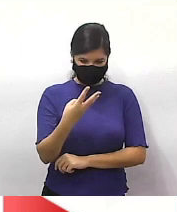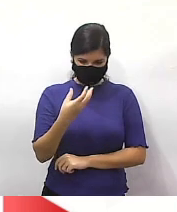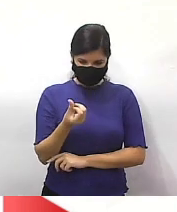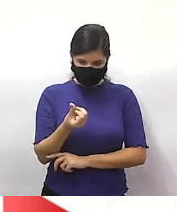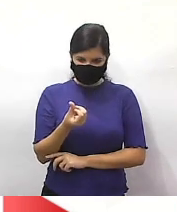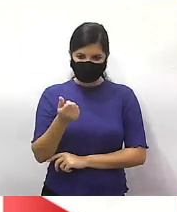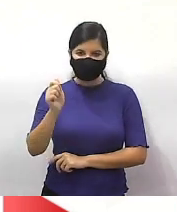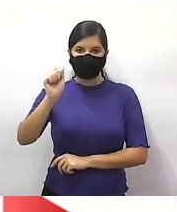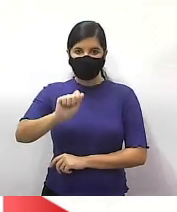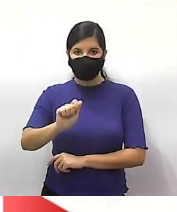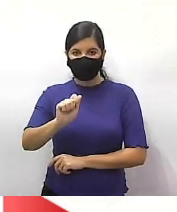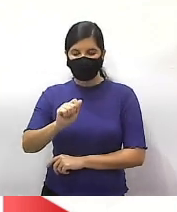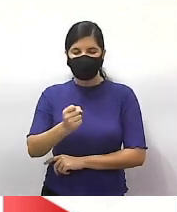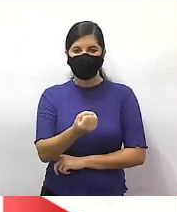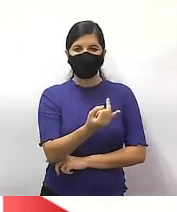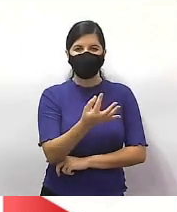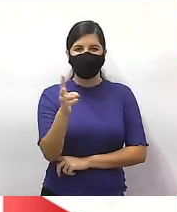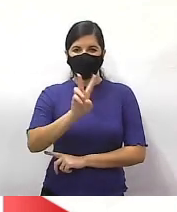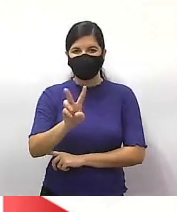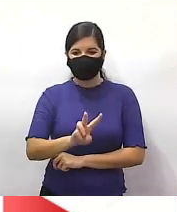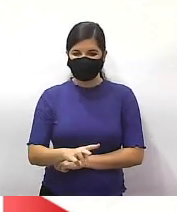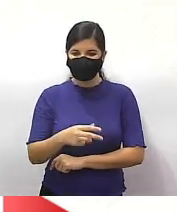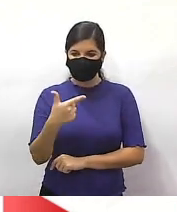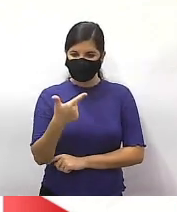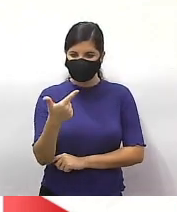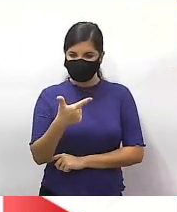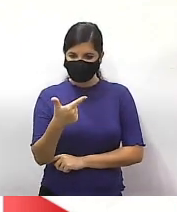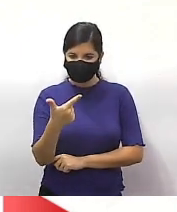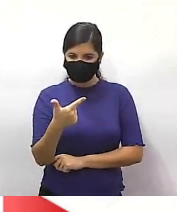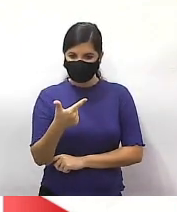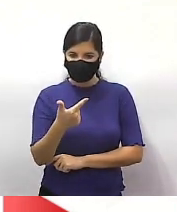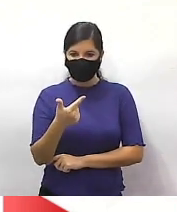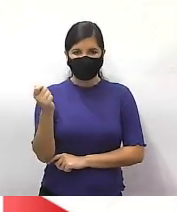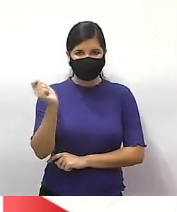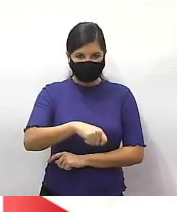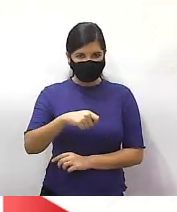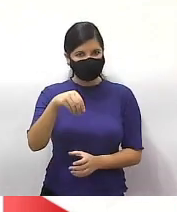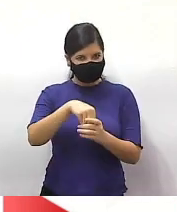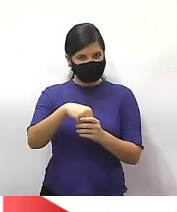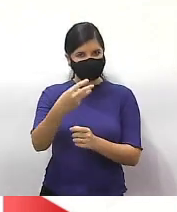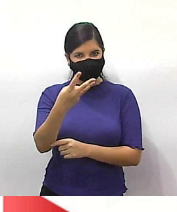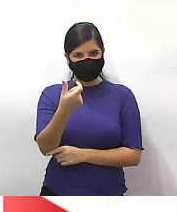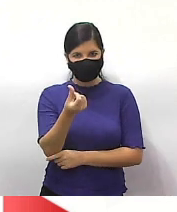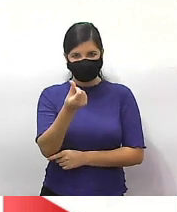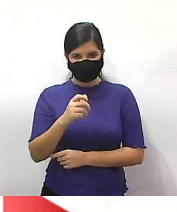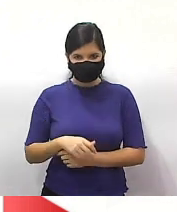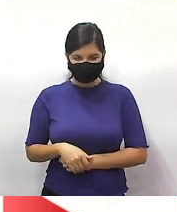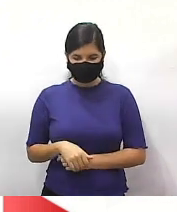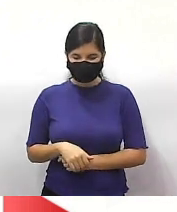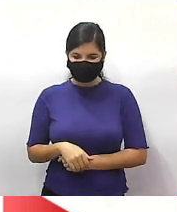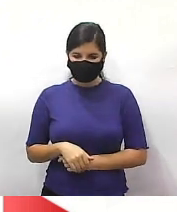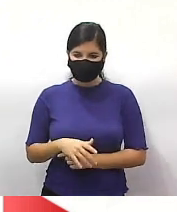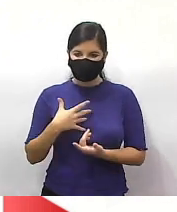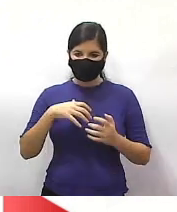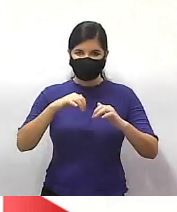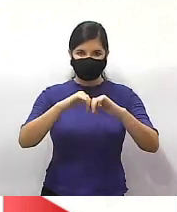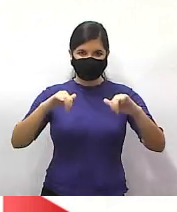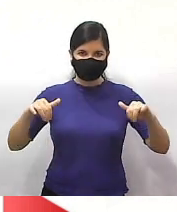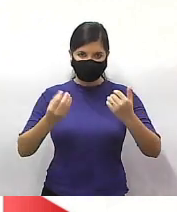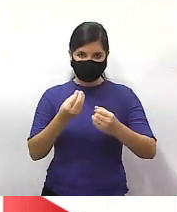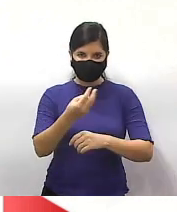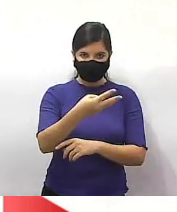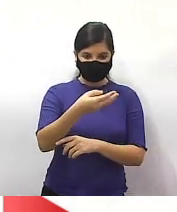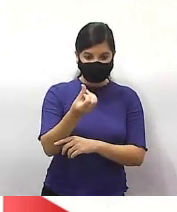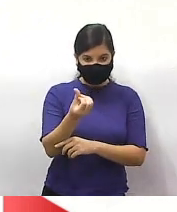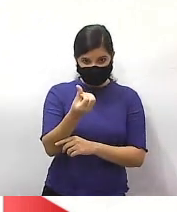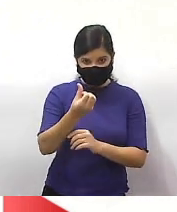A. Quantas vezes o número 2 cabe em 36? Ok? Então, eu separaria esse 36